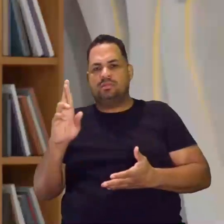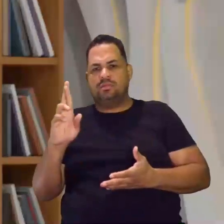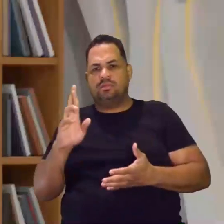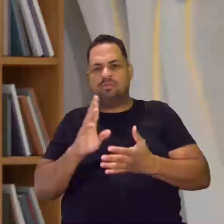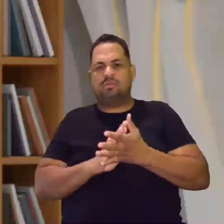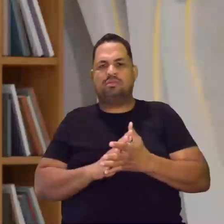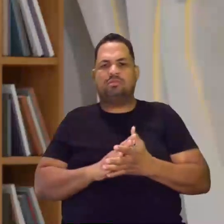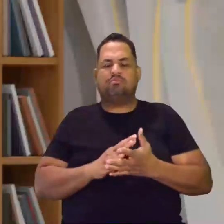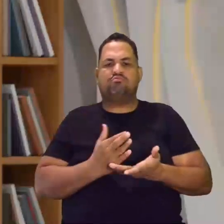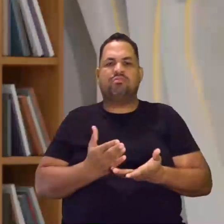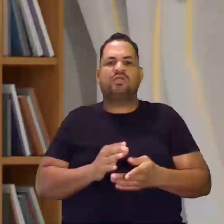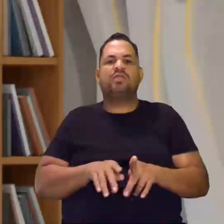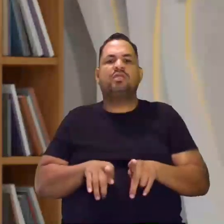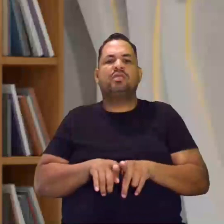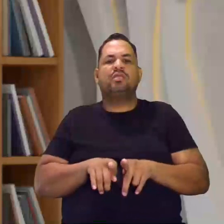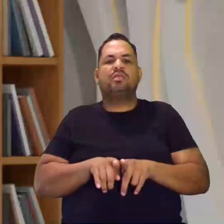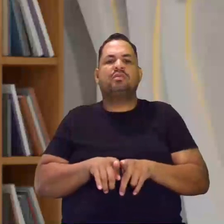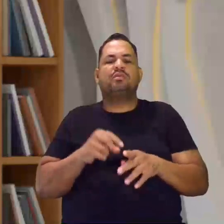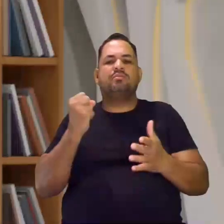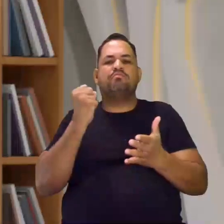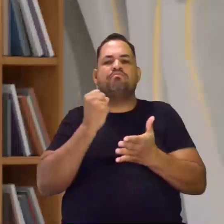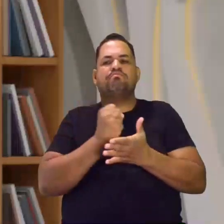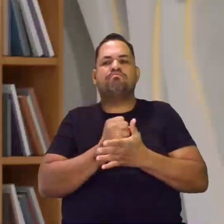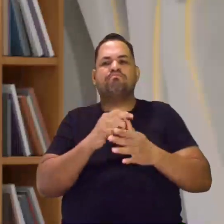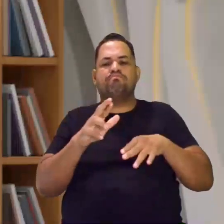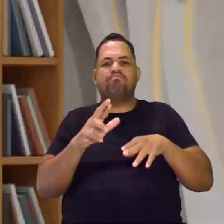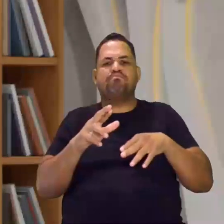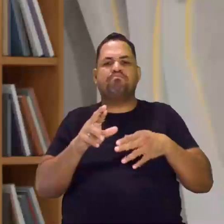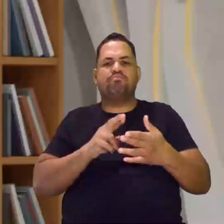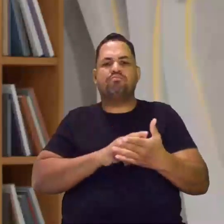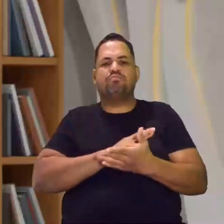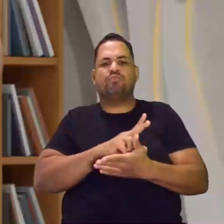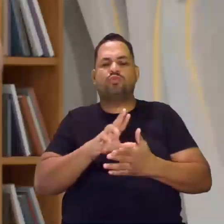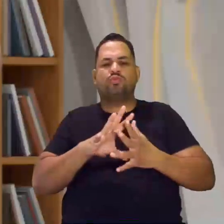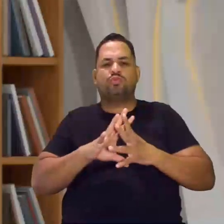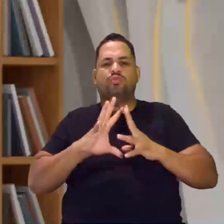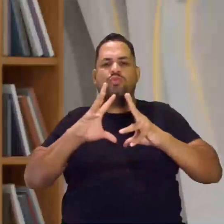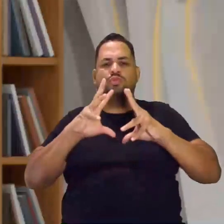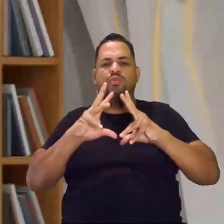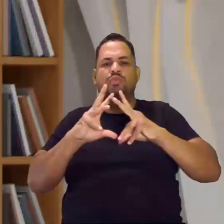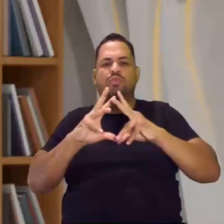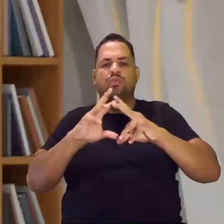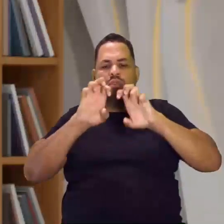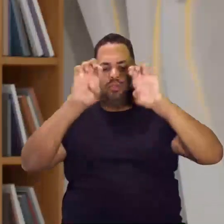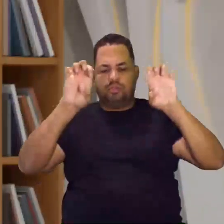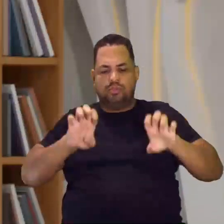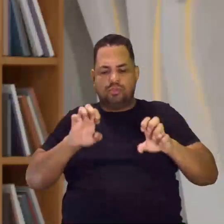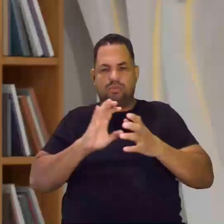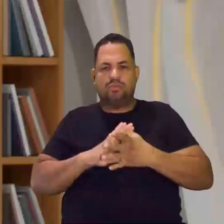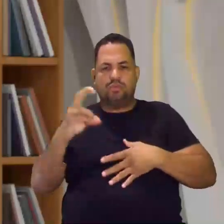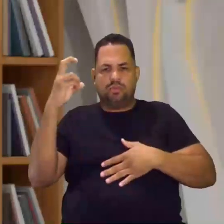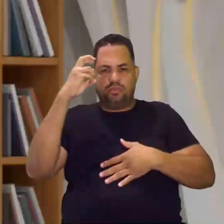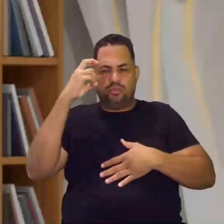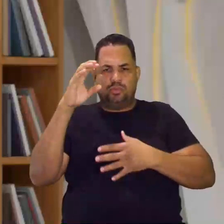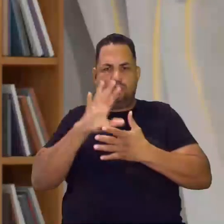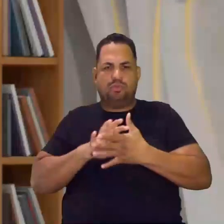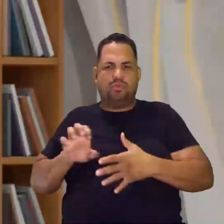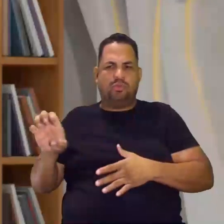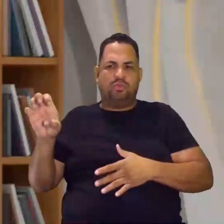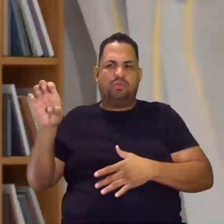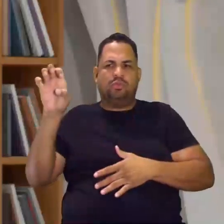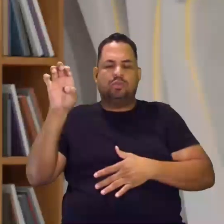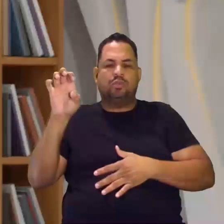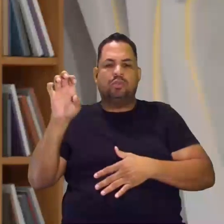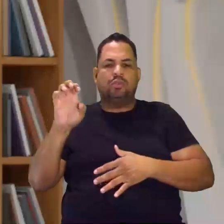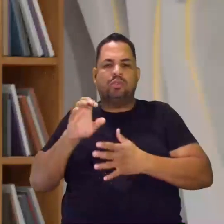pelo cristianismo, marcada aí por toda uma estrutura cultural dos espanhóis. E